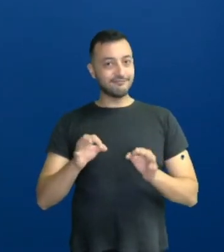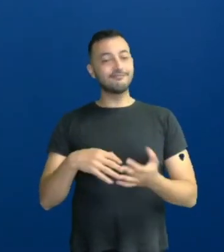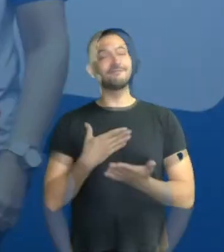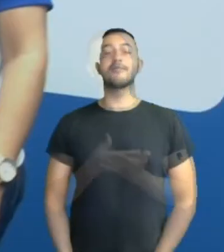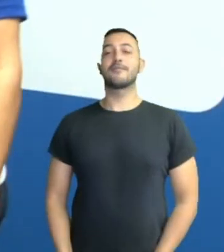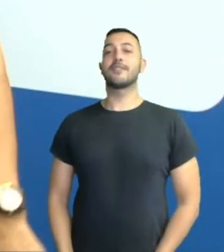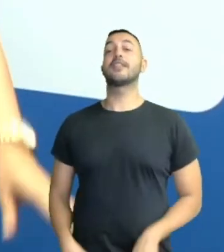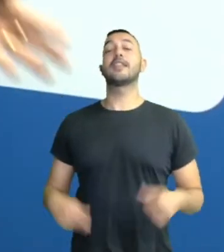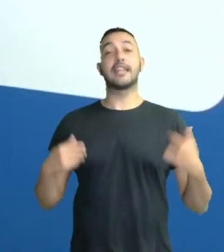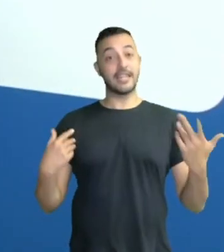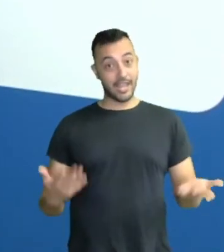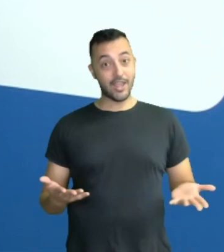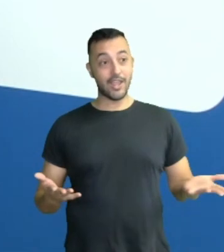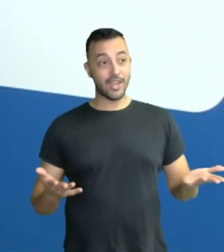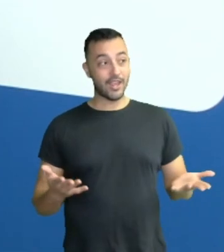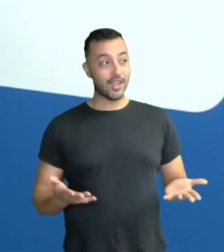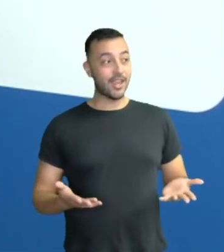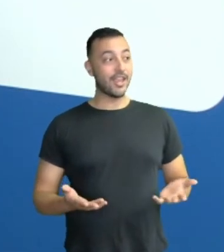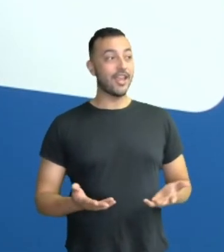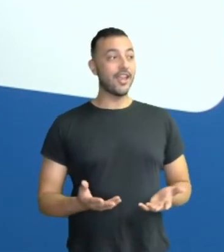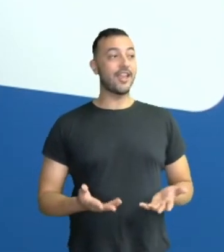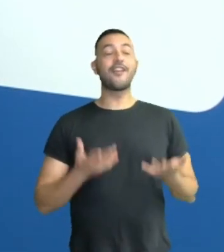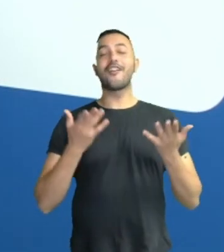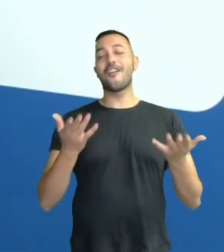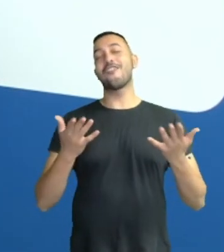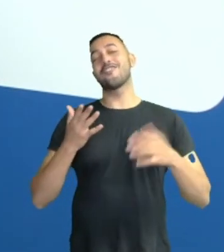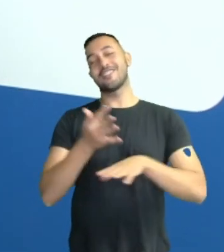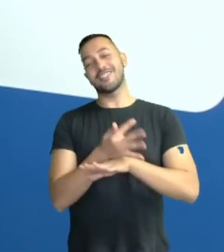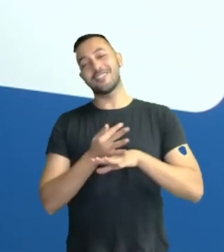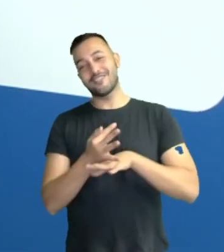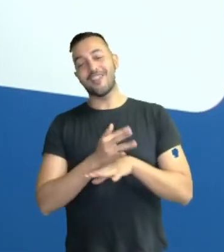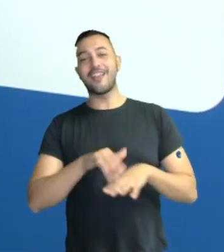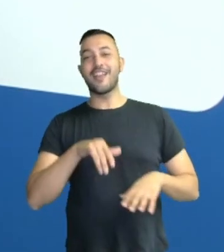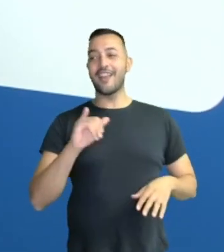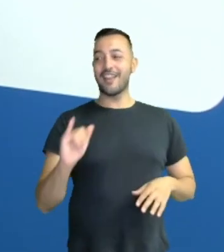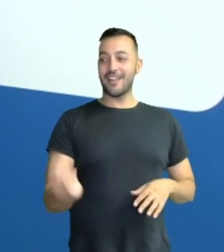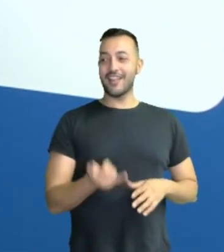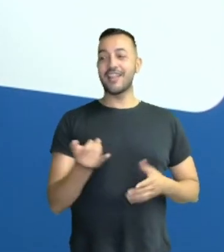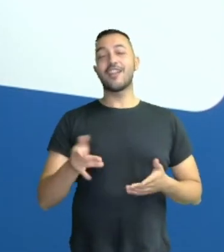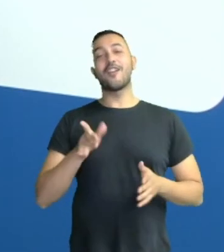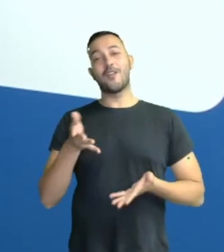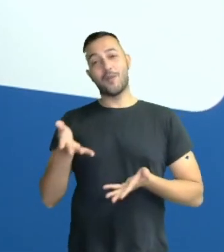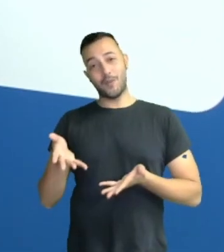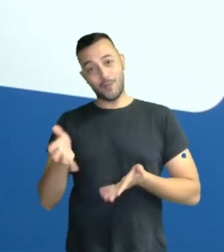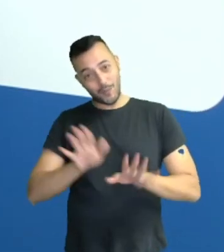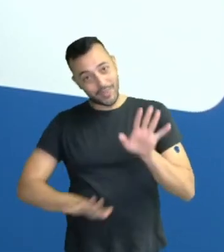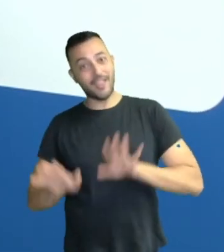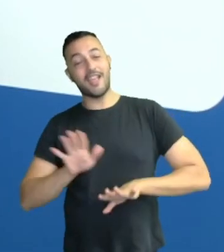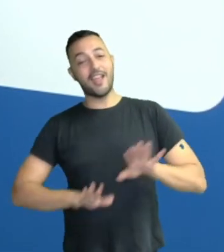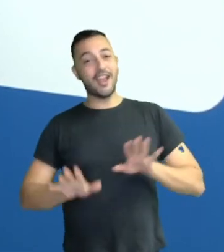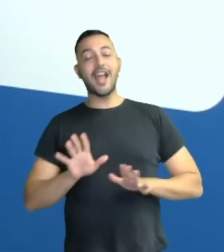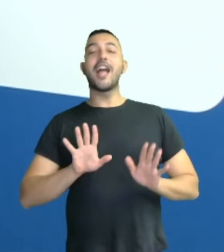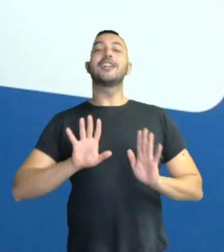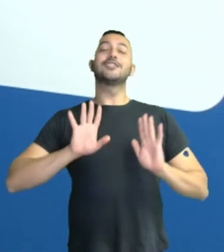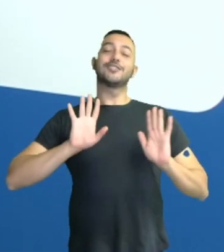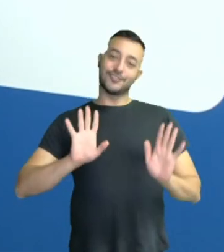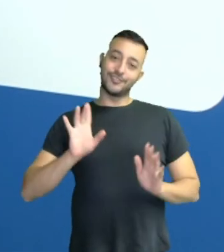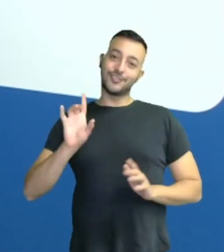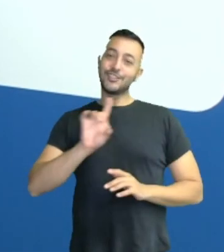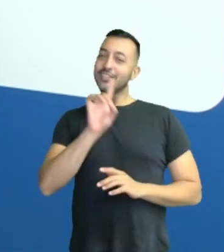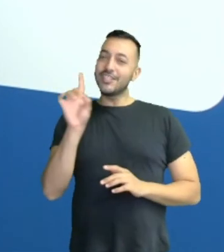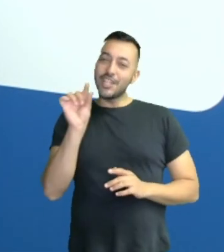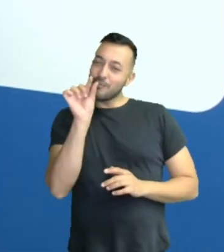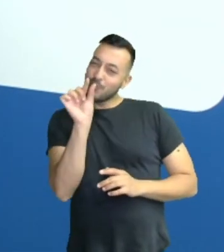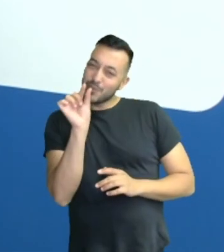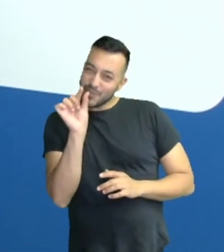nossas aulas. Então, pessoal, bom recesso para vocês, tá certo? Se cuidem, é só uns diazinhos assim de férias, né?